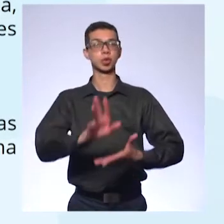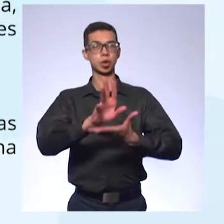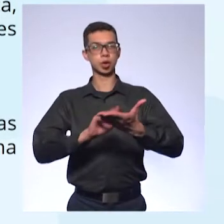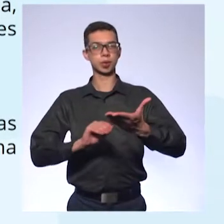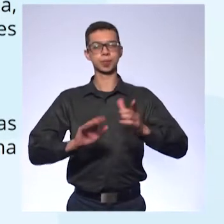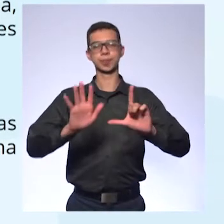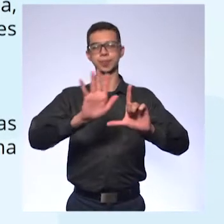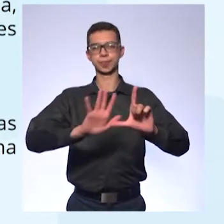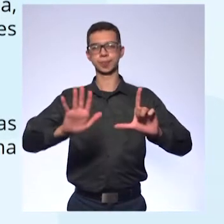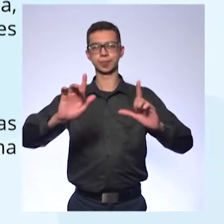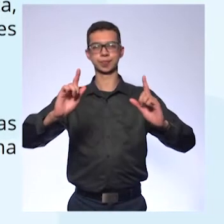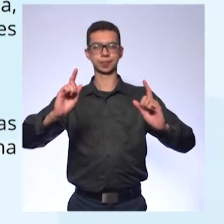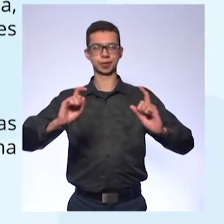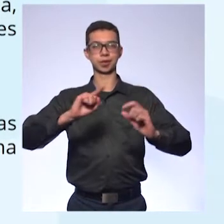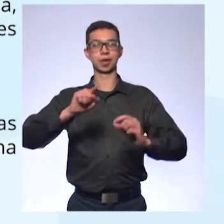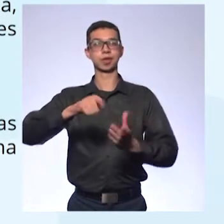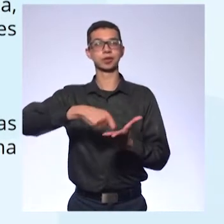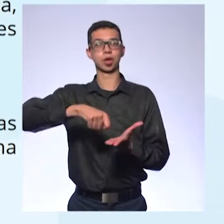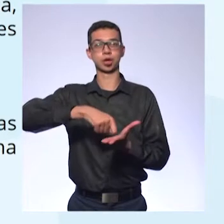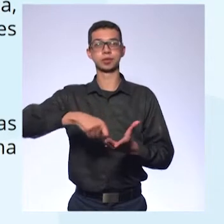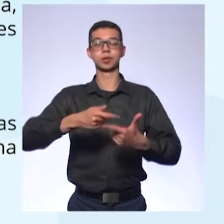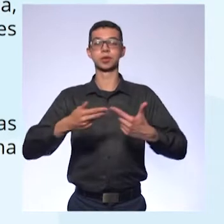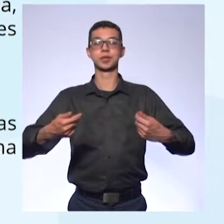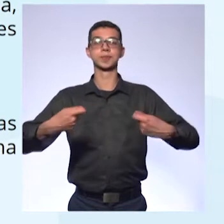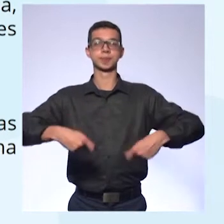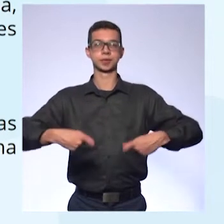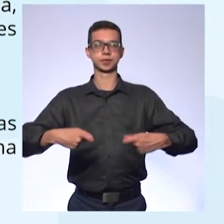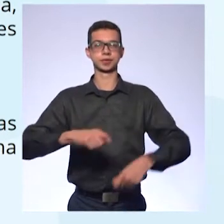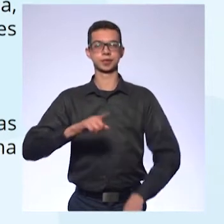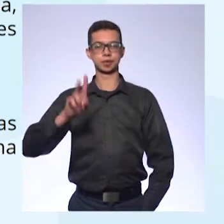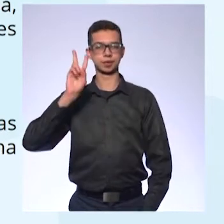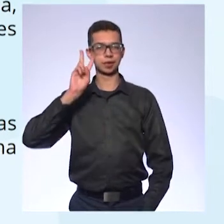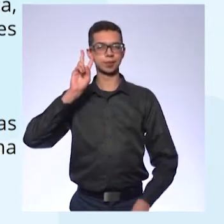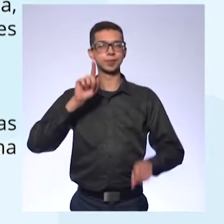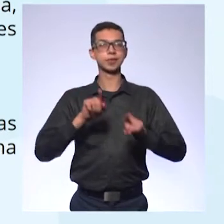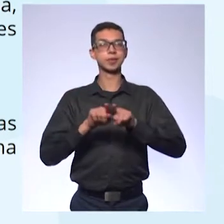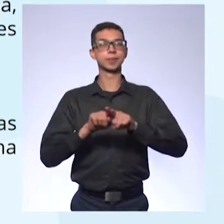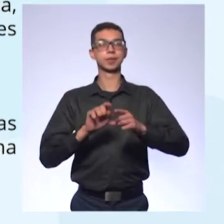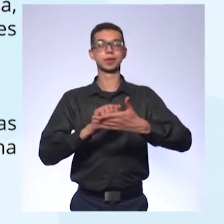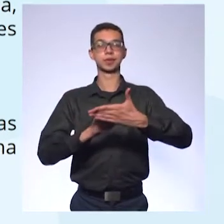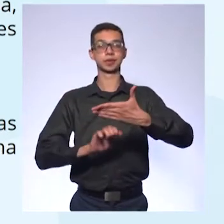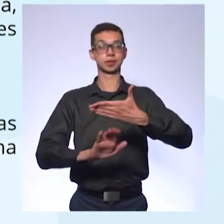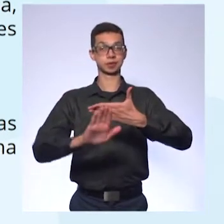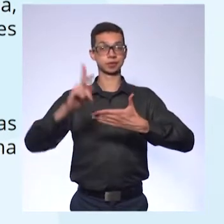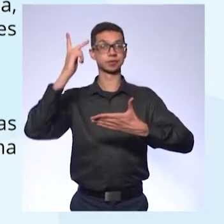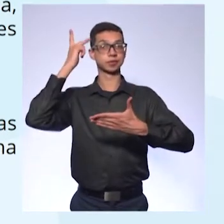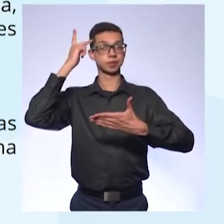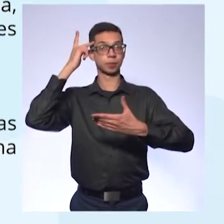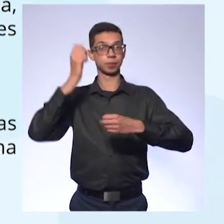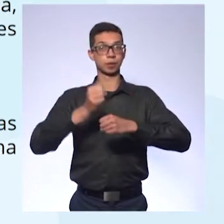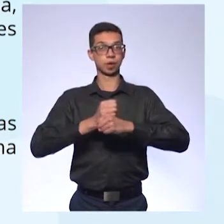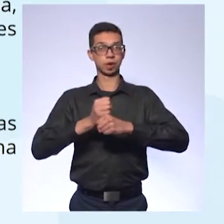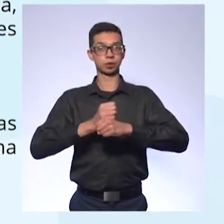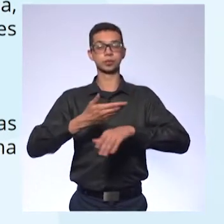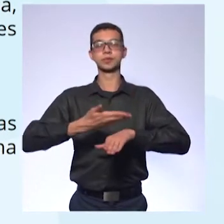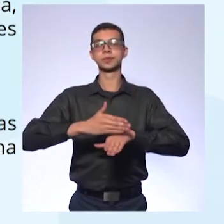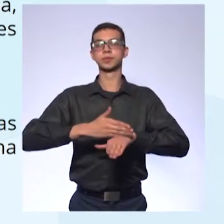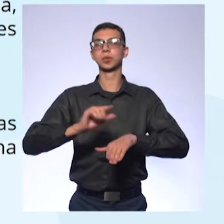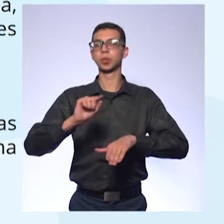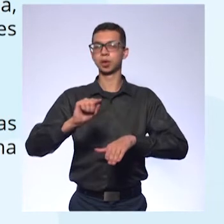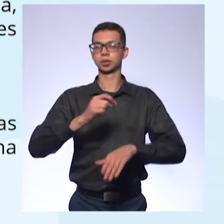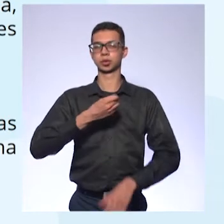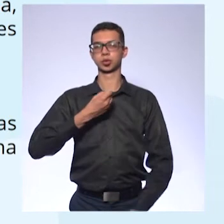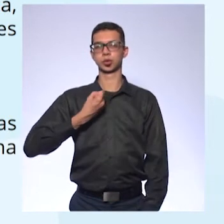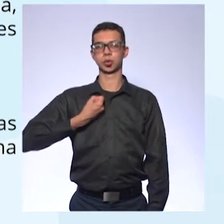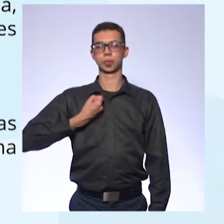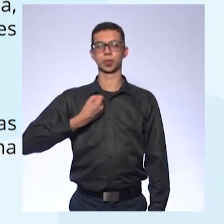informações necessárias. Lembrando que a gente está no ano de implementação do currículo paulista, então a habilidade é a habilidade